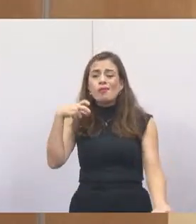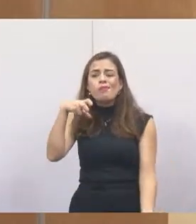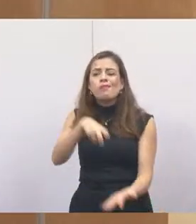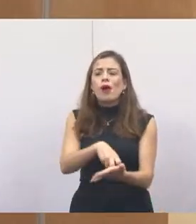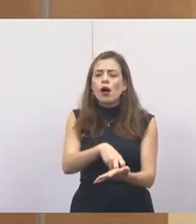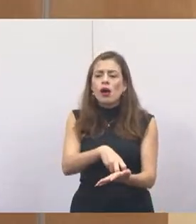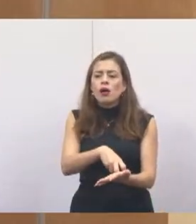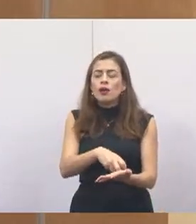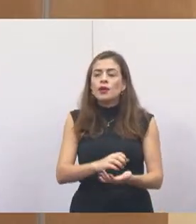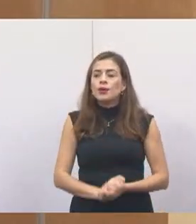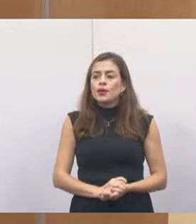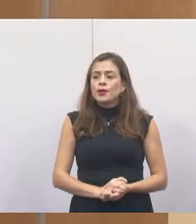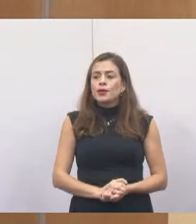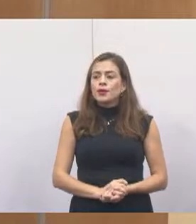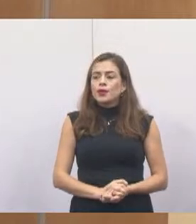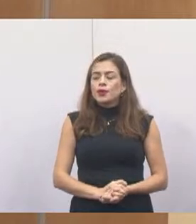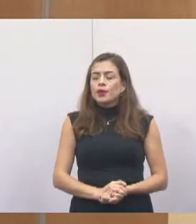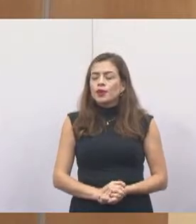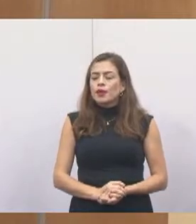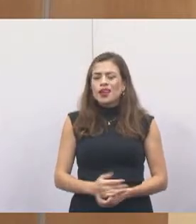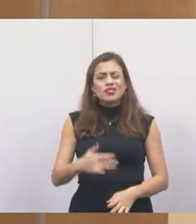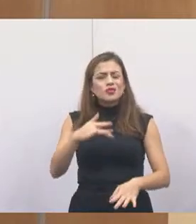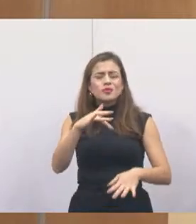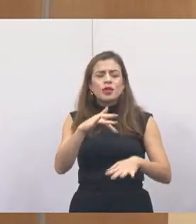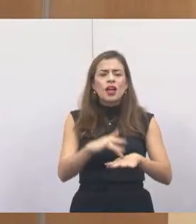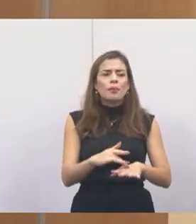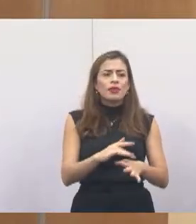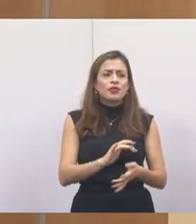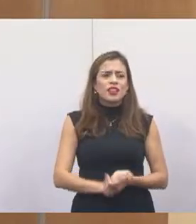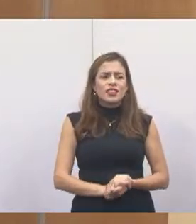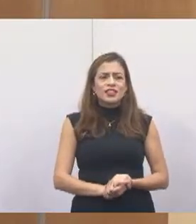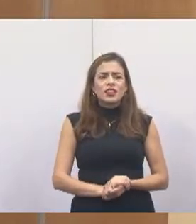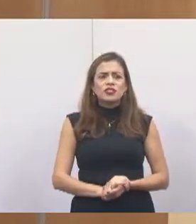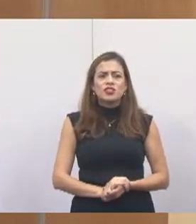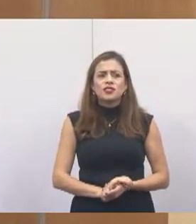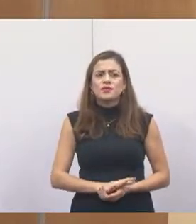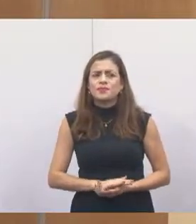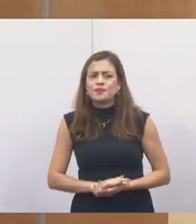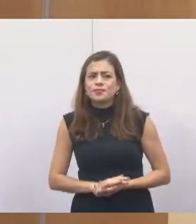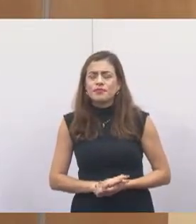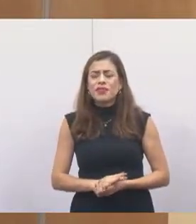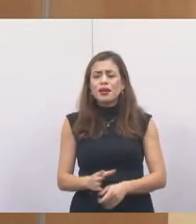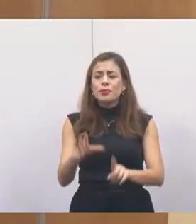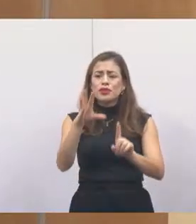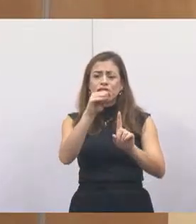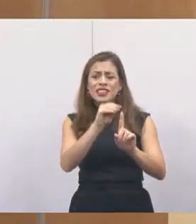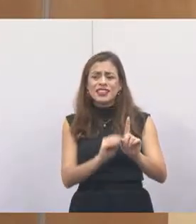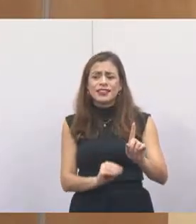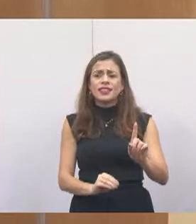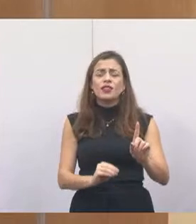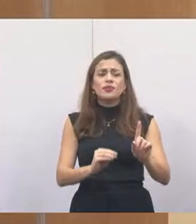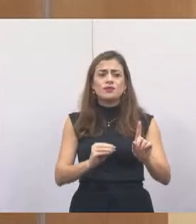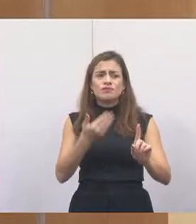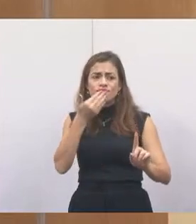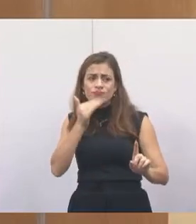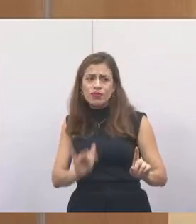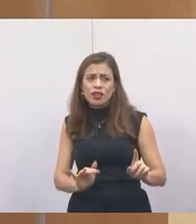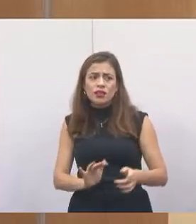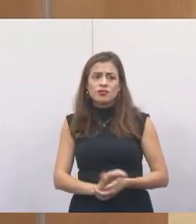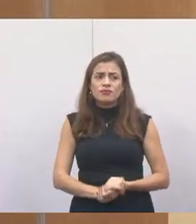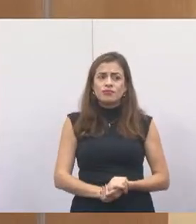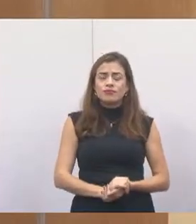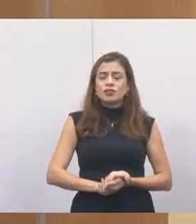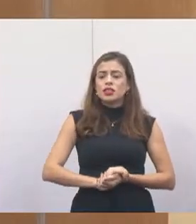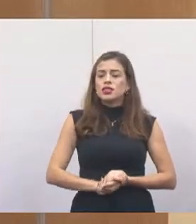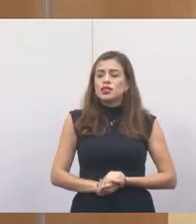Não há de se admitir pedofilia, não há de se admitir crimes contra a dignidade das nossas